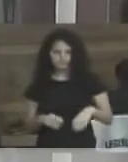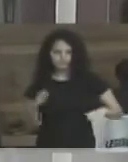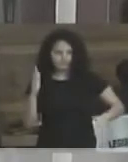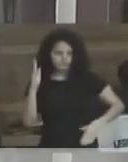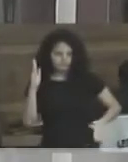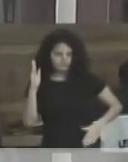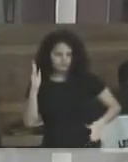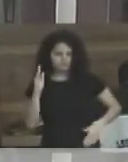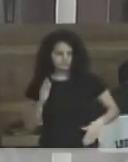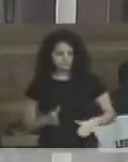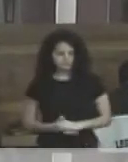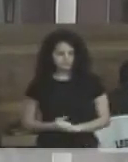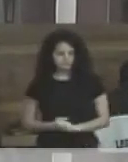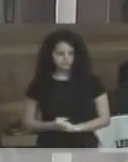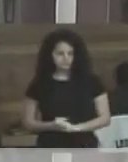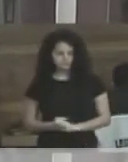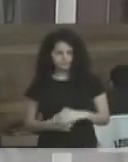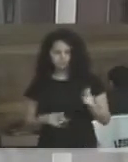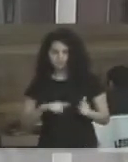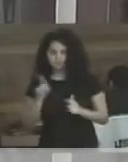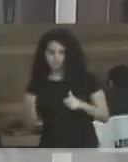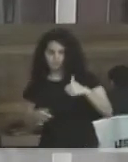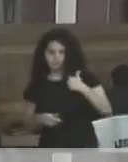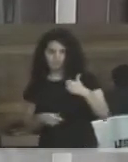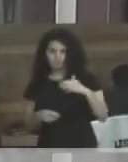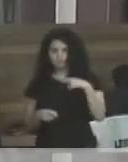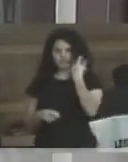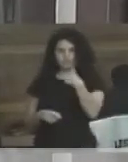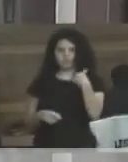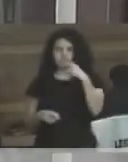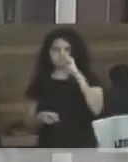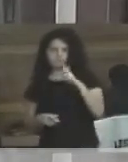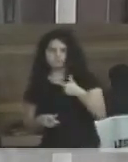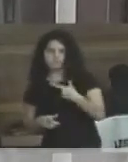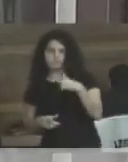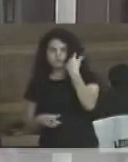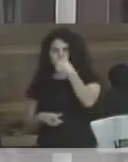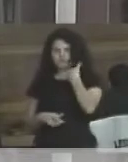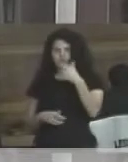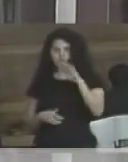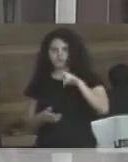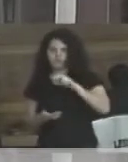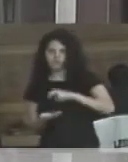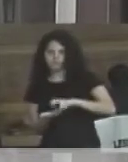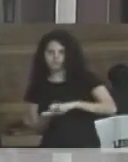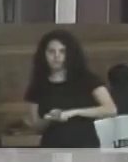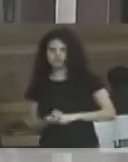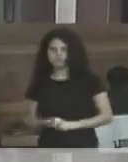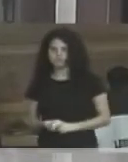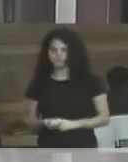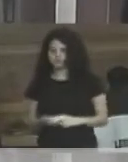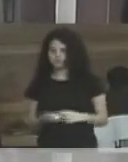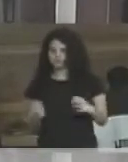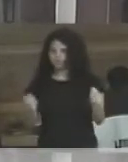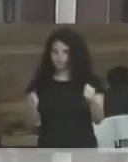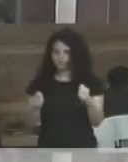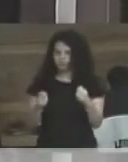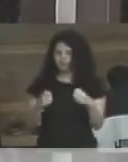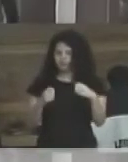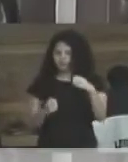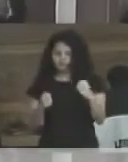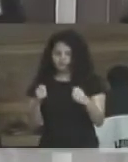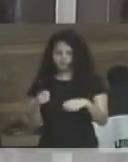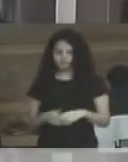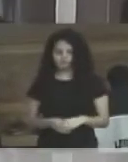O camarada para ali 1 hora da manhã, 2 horas da manhã, para entre as, né? Diminui, reduz muito a sua velocidade para 40, para